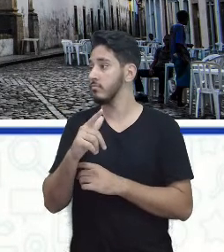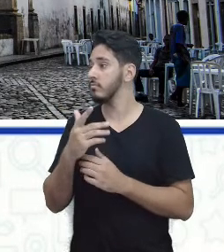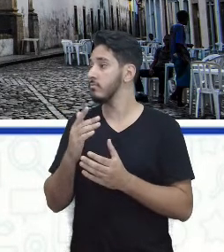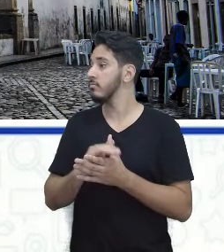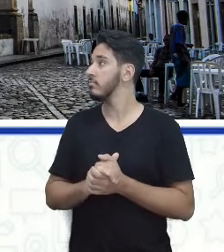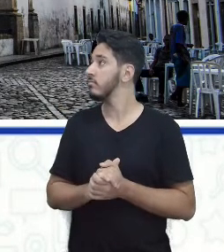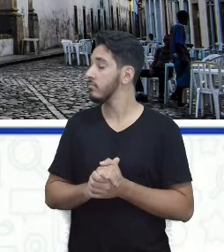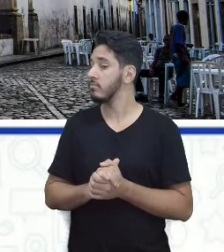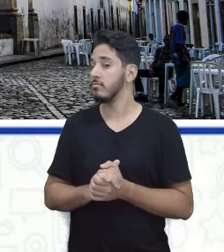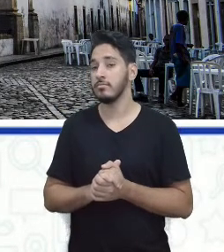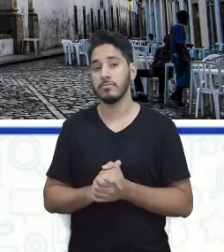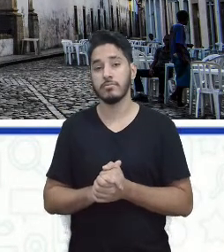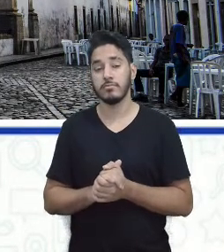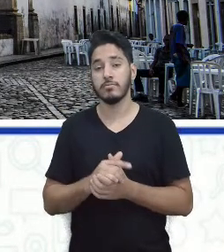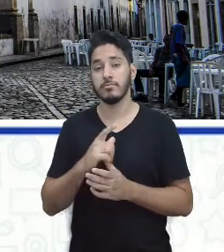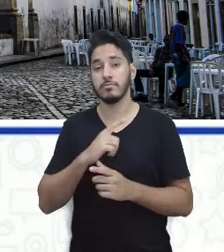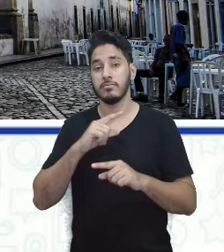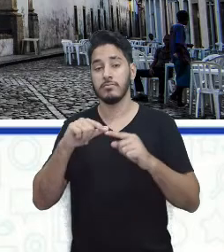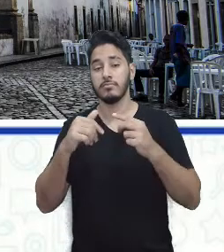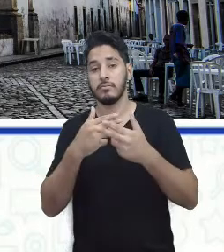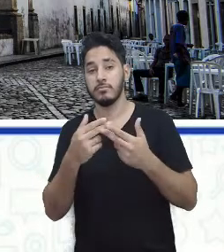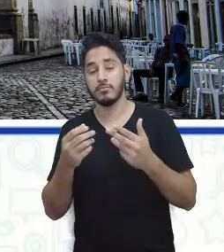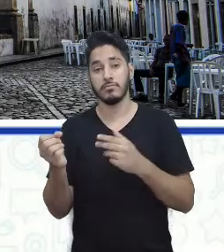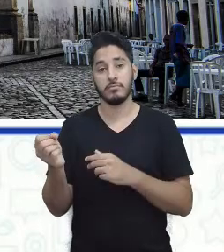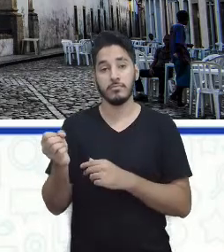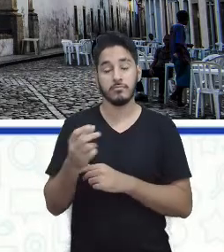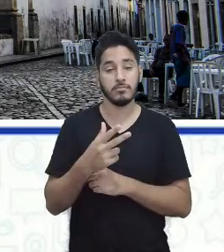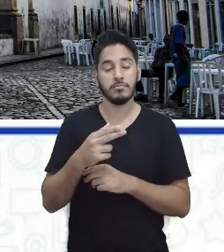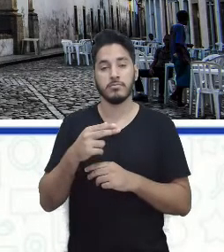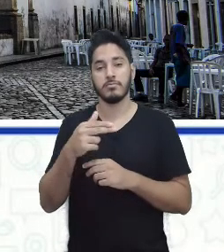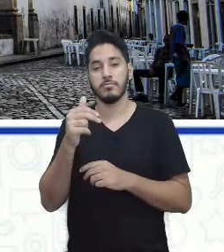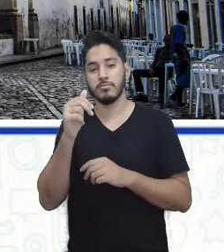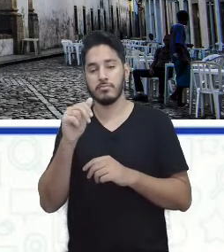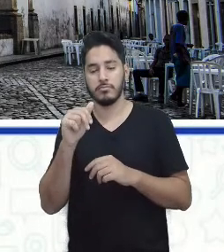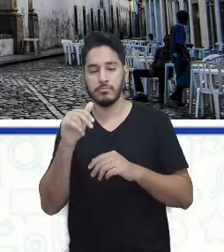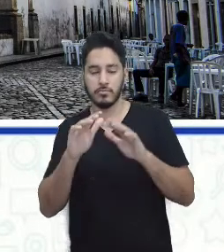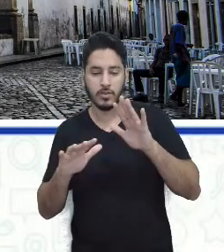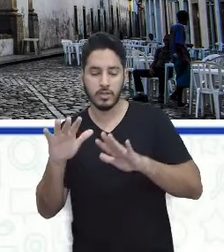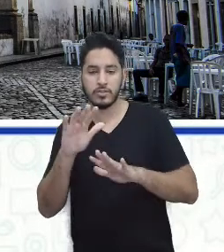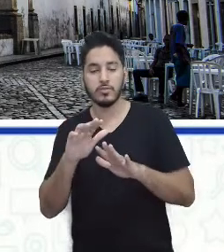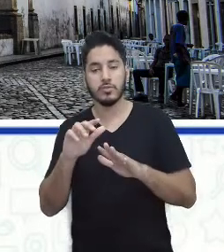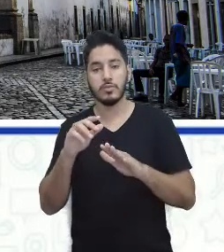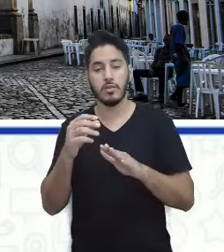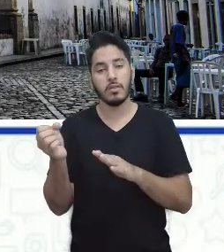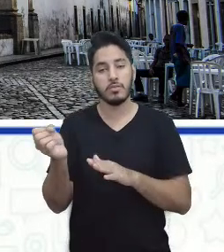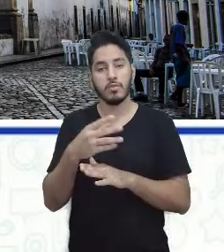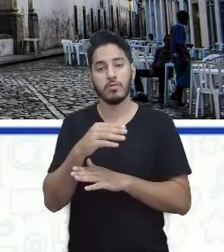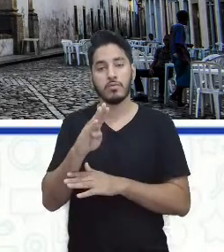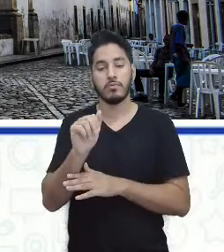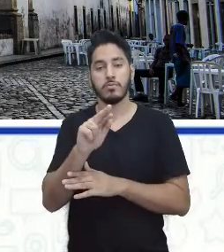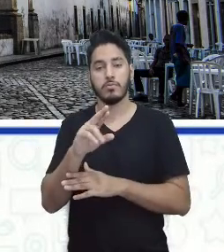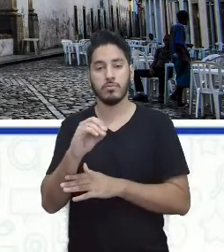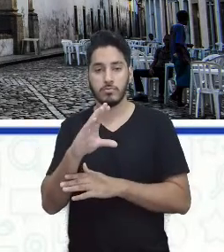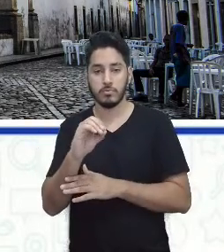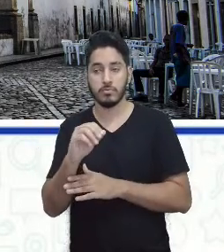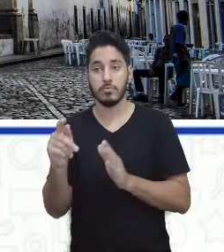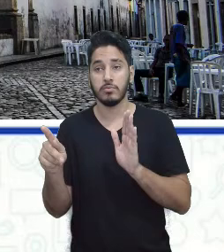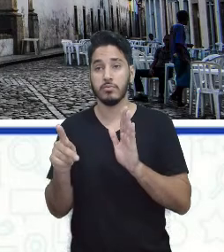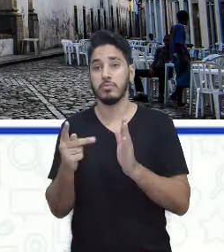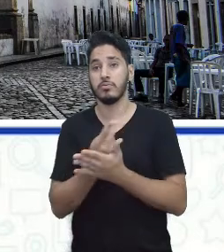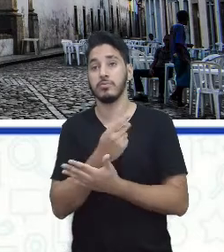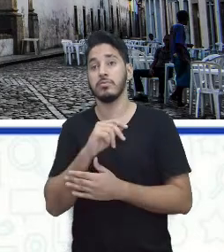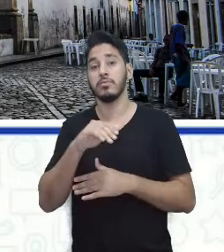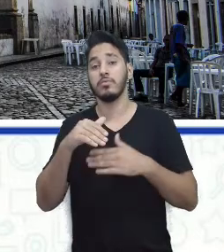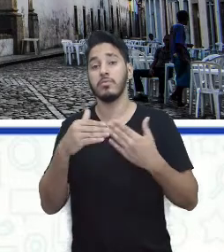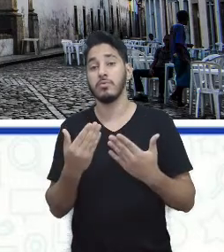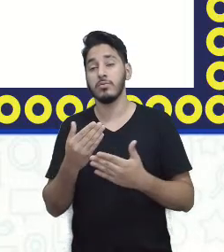o concerto, 3 séculos de música nordestina, do barroco ao armorial, que aconteceu no dia 18 de outubro